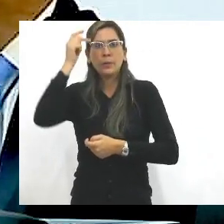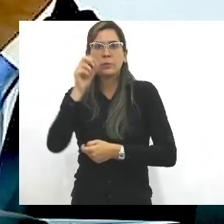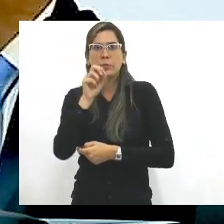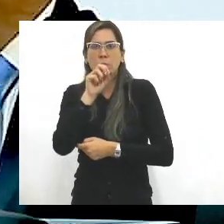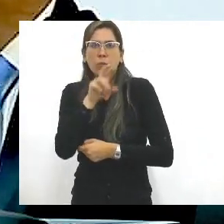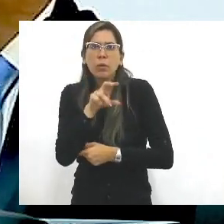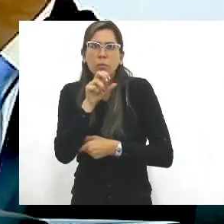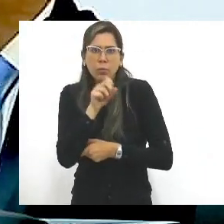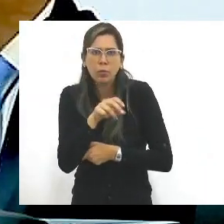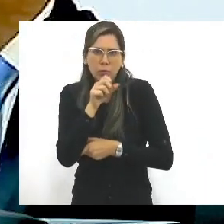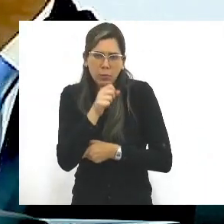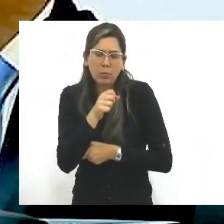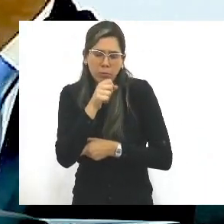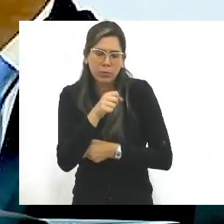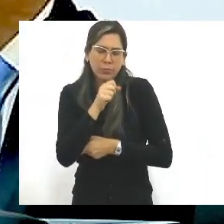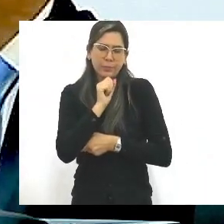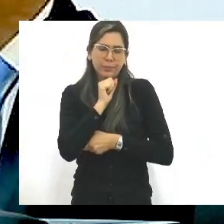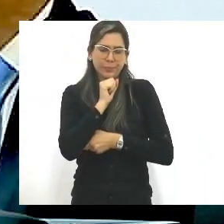tossindo.